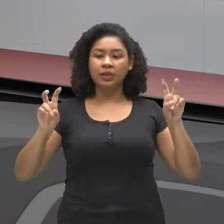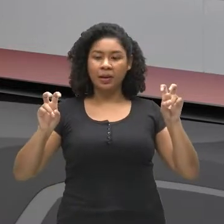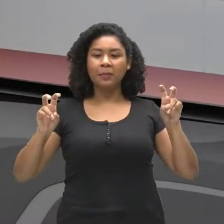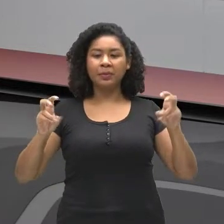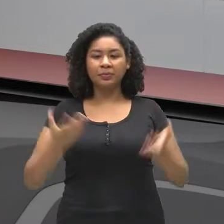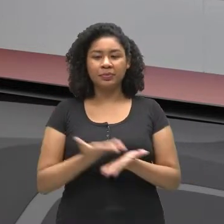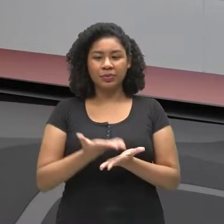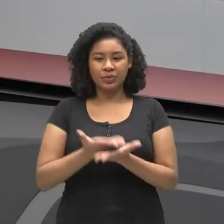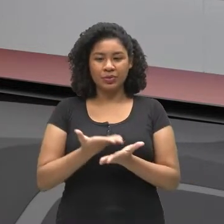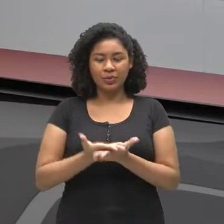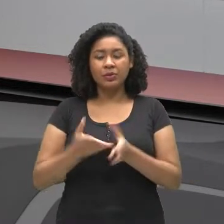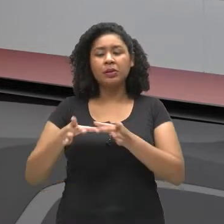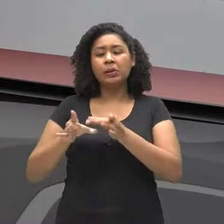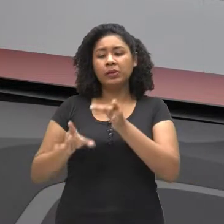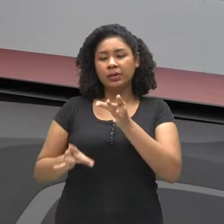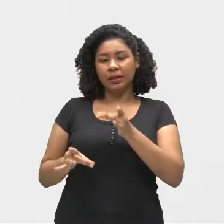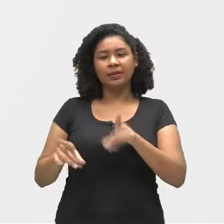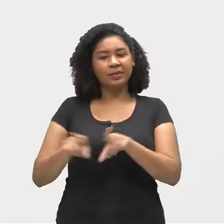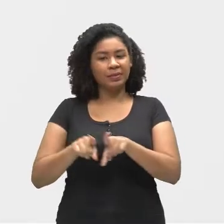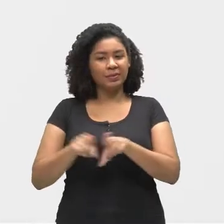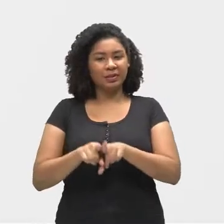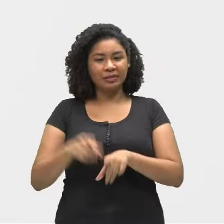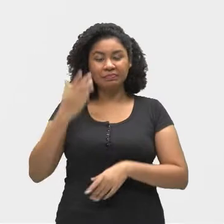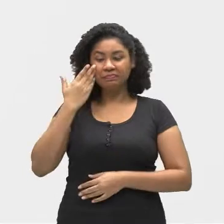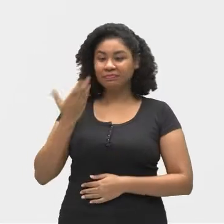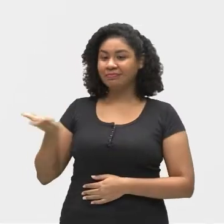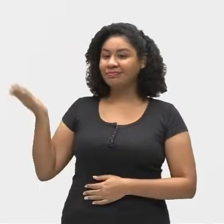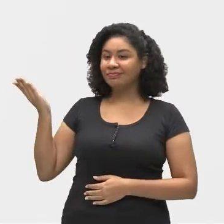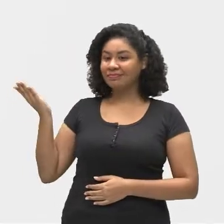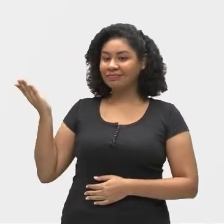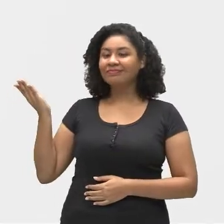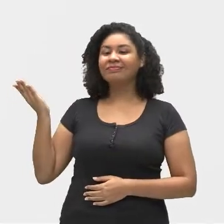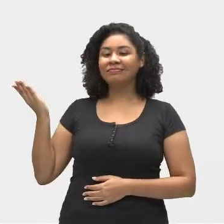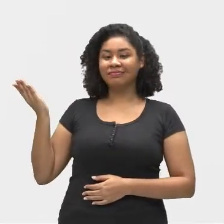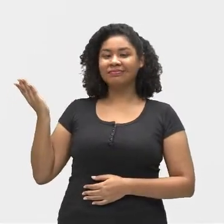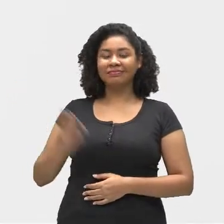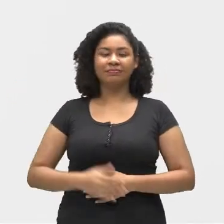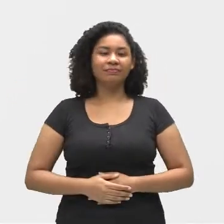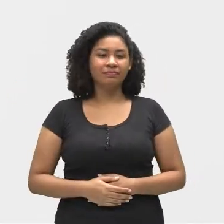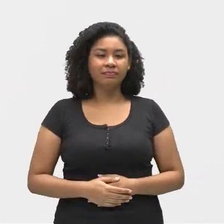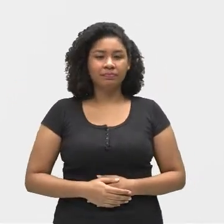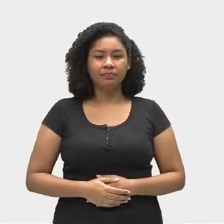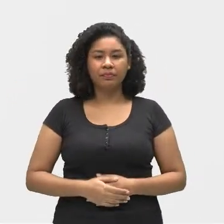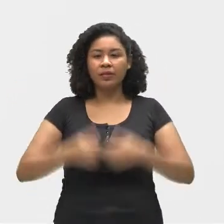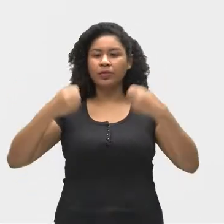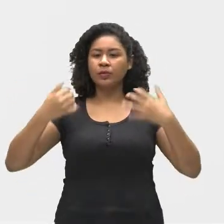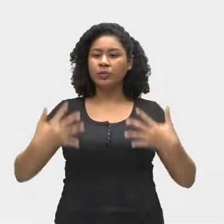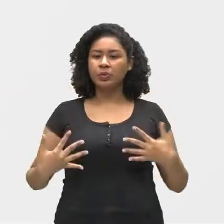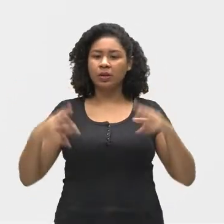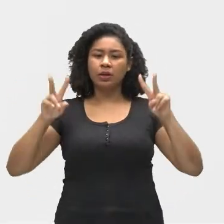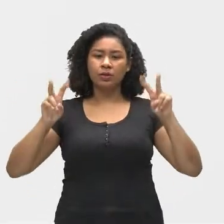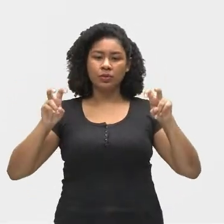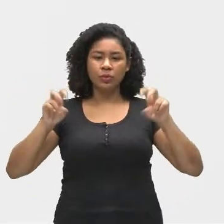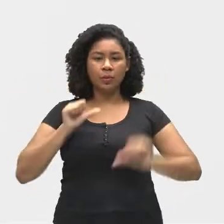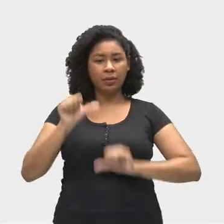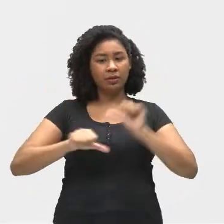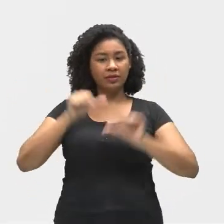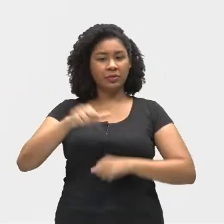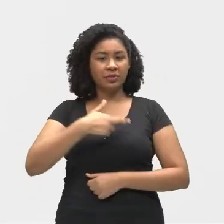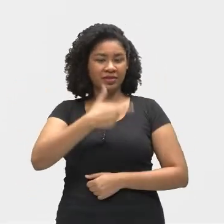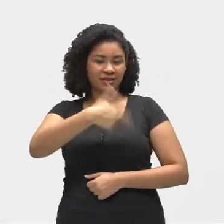nosso detalhamento desse primeiro momento. Vamos lá? Então, nós vamos tratar as reformas religiosas, a